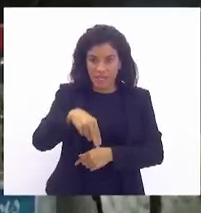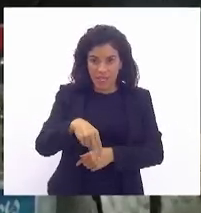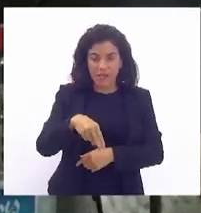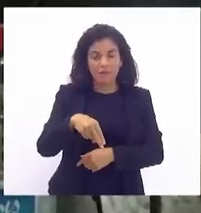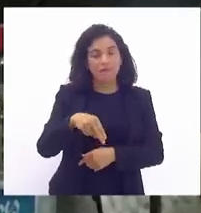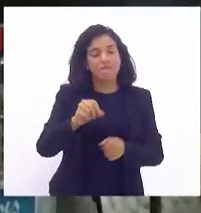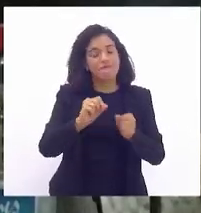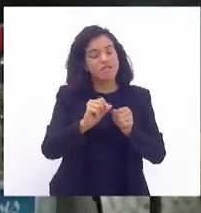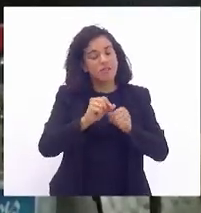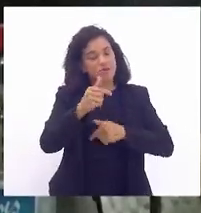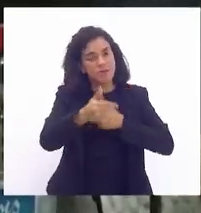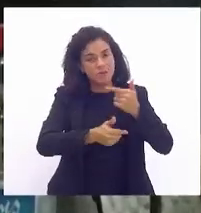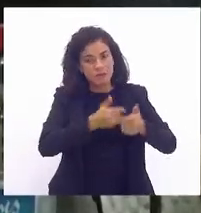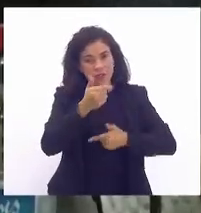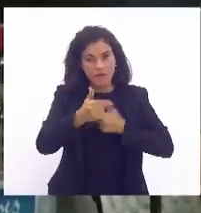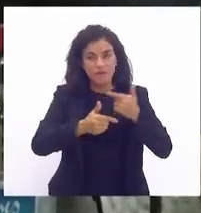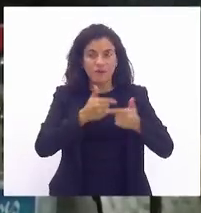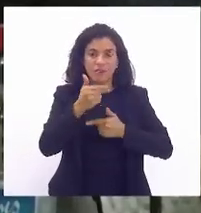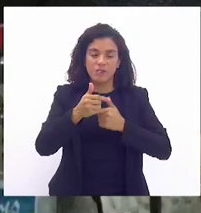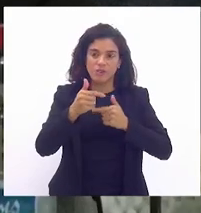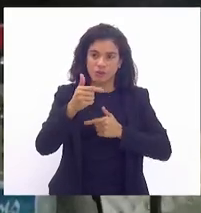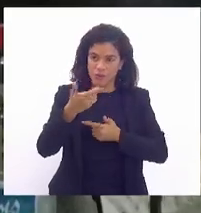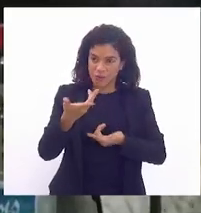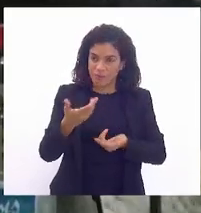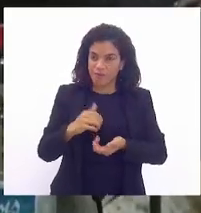serviço dela, como a doutora Carolina já comentou,